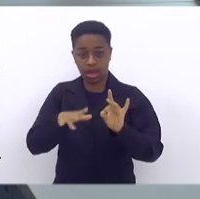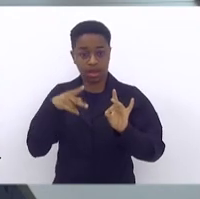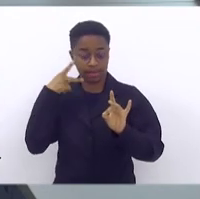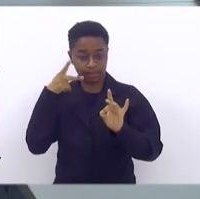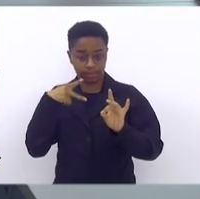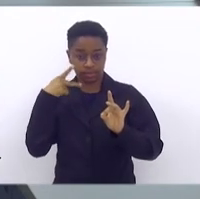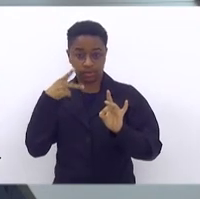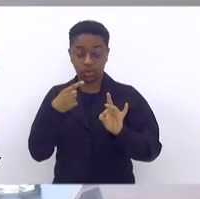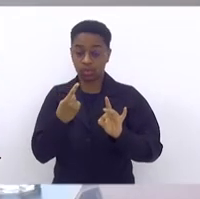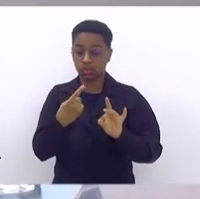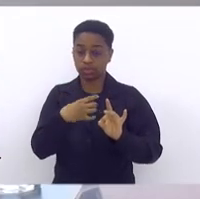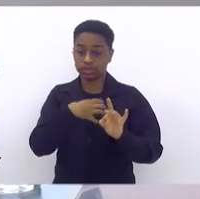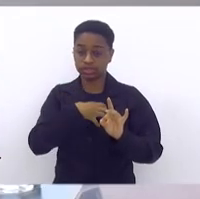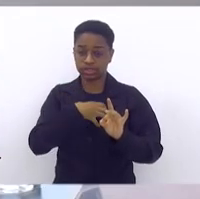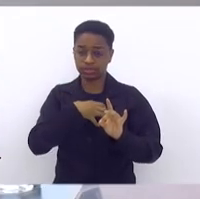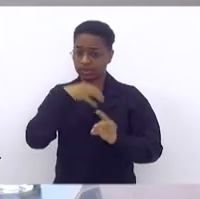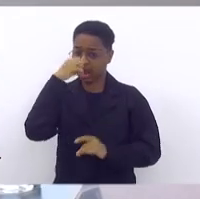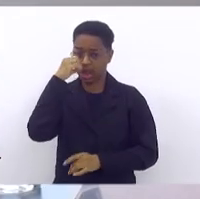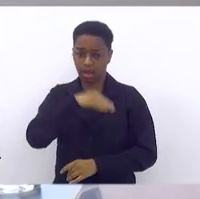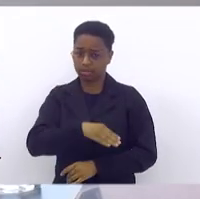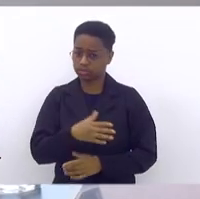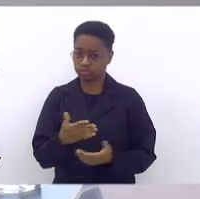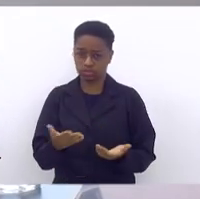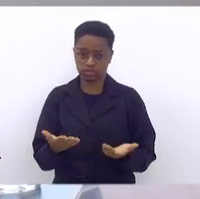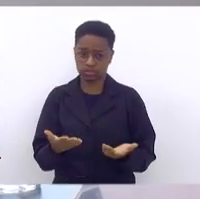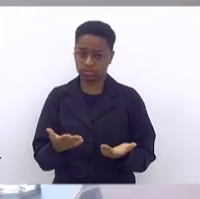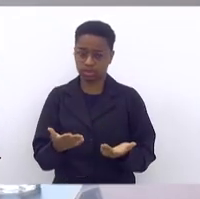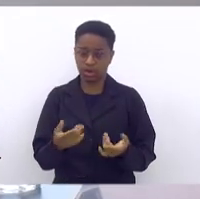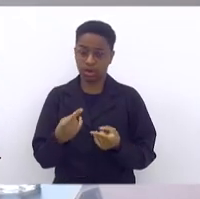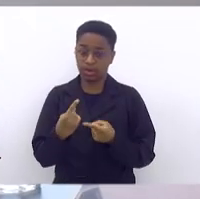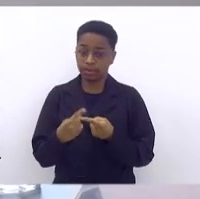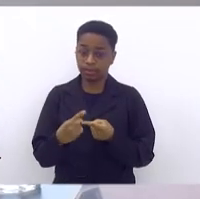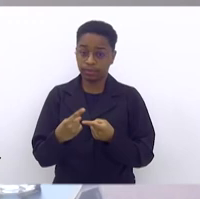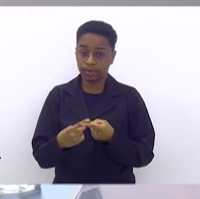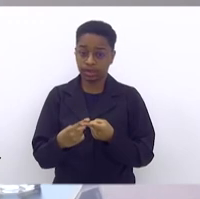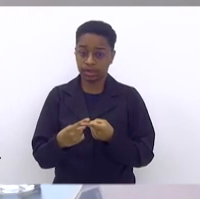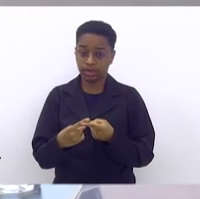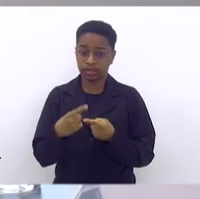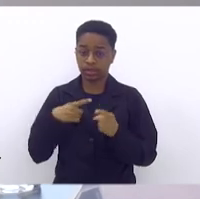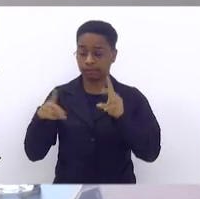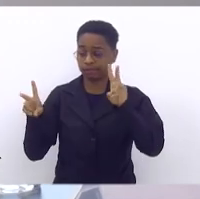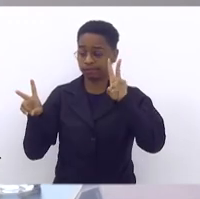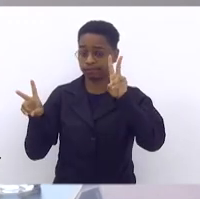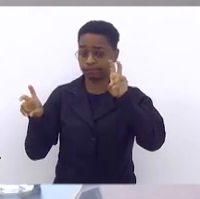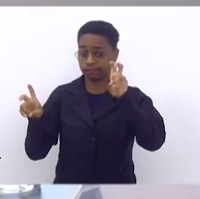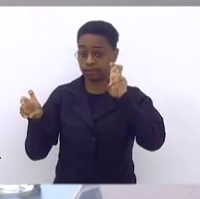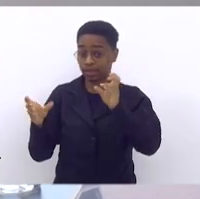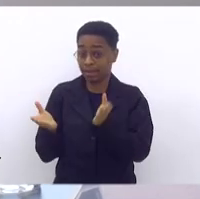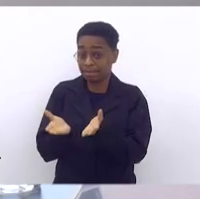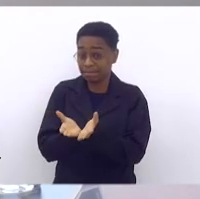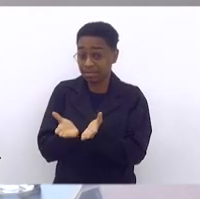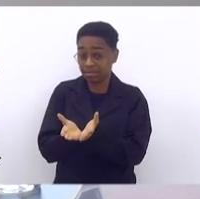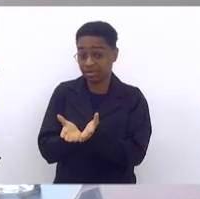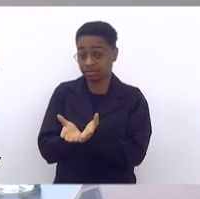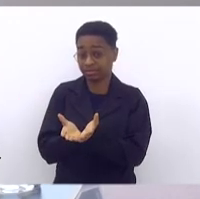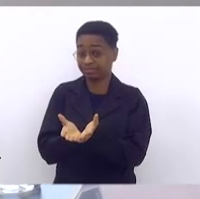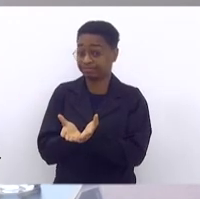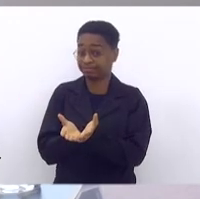de uma forma absurda, né? Porque foi trazida pegando uma citação bíblica,